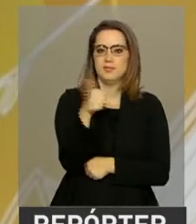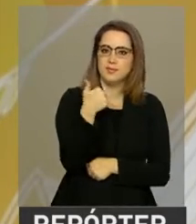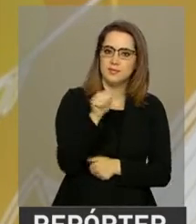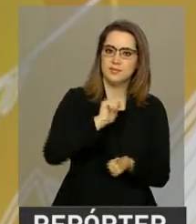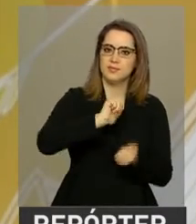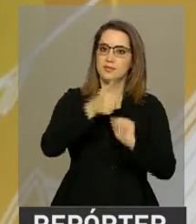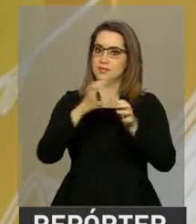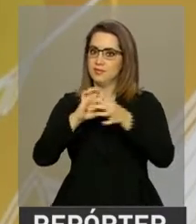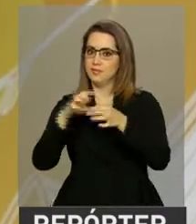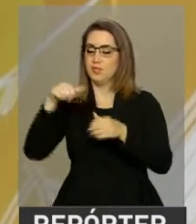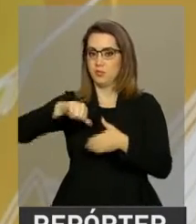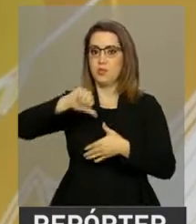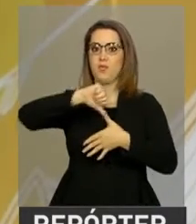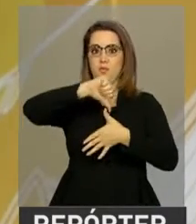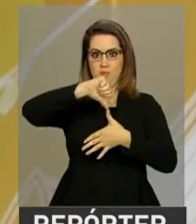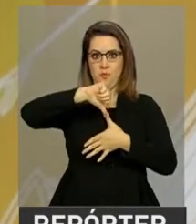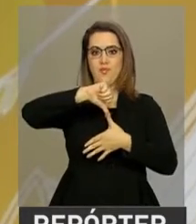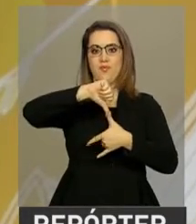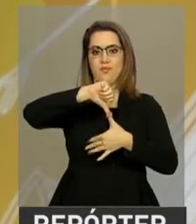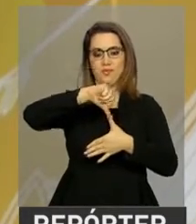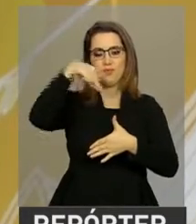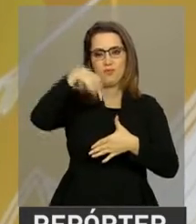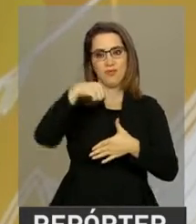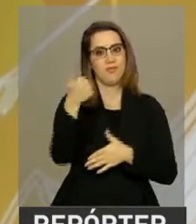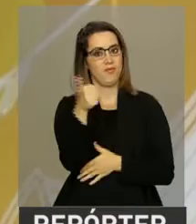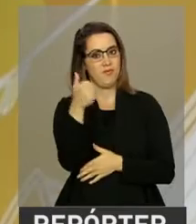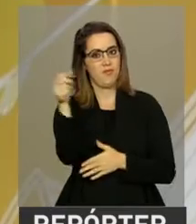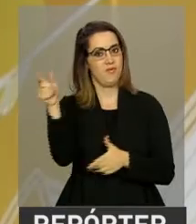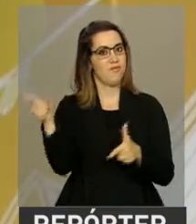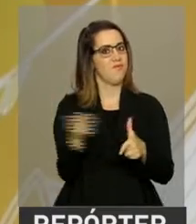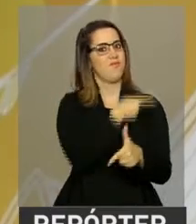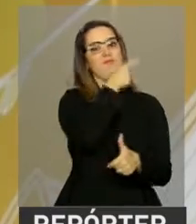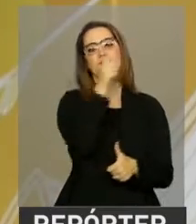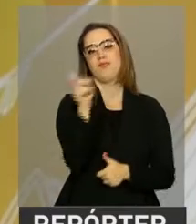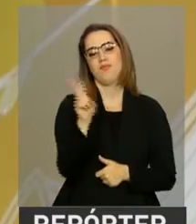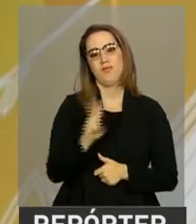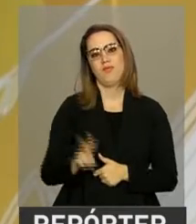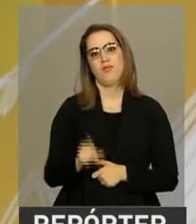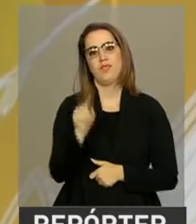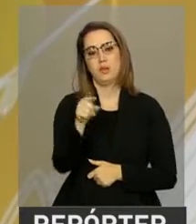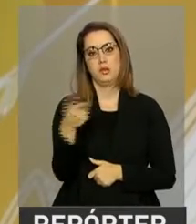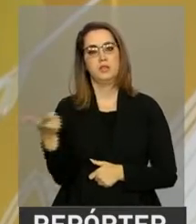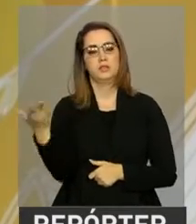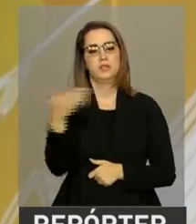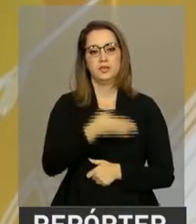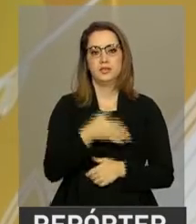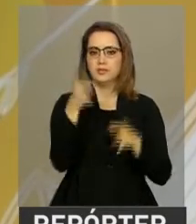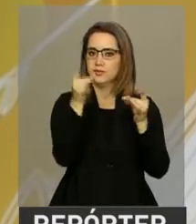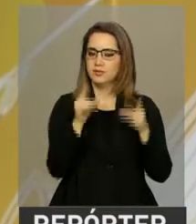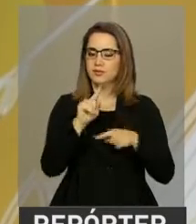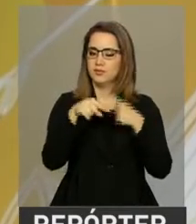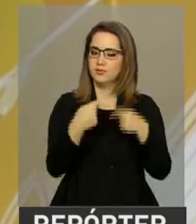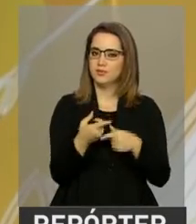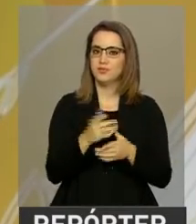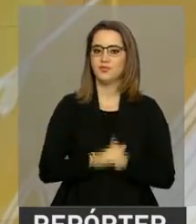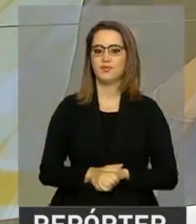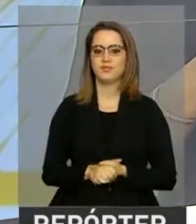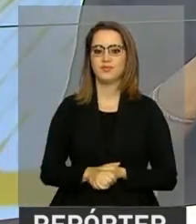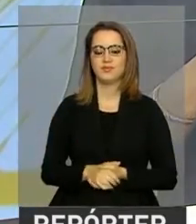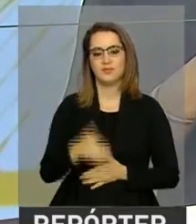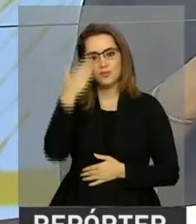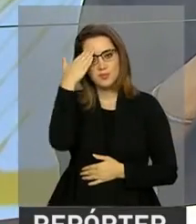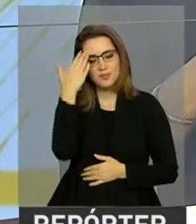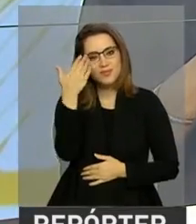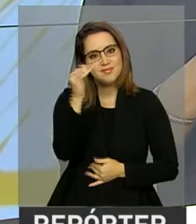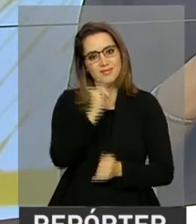Olimpíadas na América do Sul. E a gente vai acompanhar esse dia de grande emoção e vai trazer tudo aí para vocês. Voltamos contigo, Renata. Obrigada,